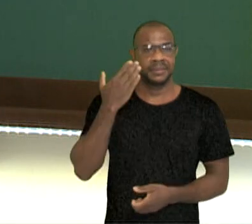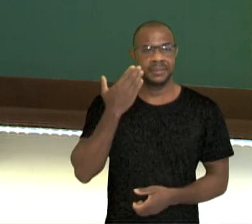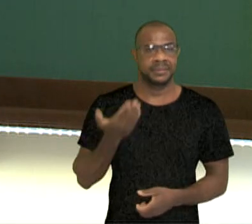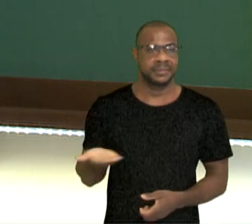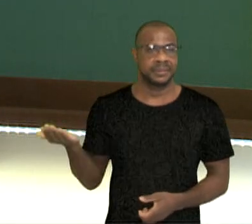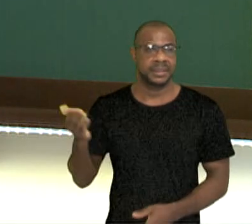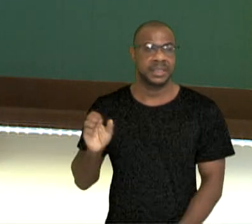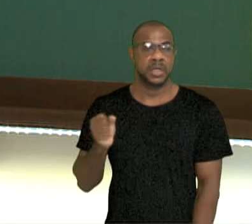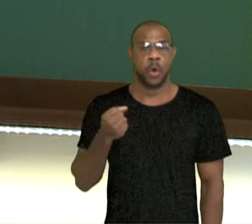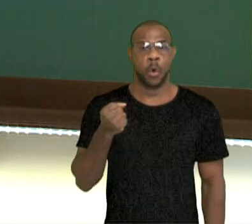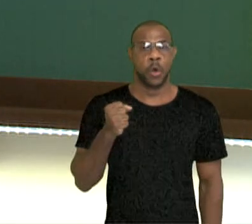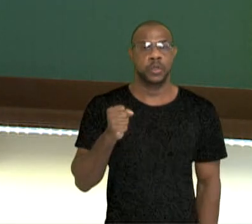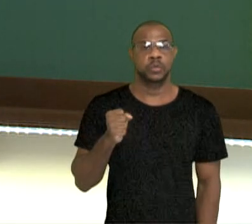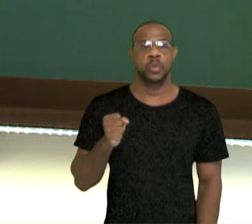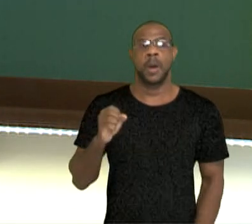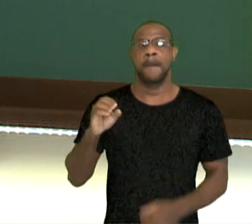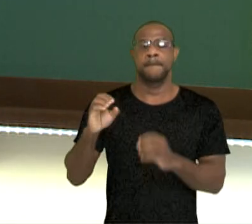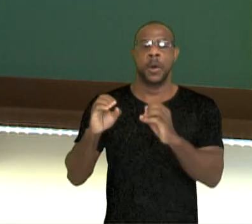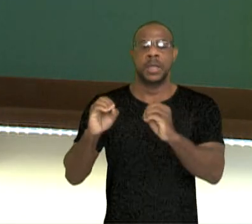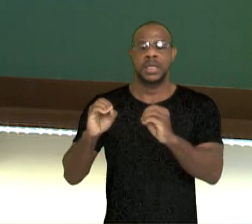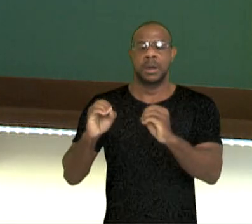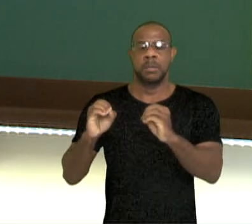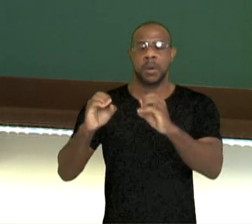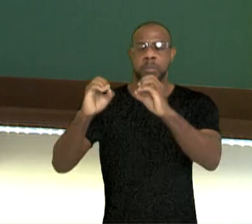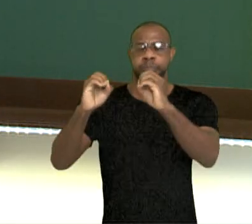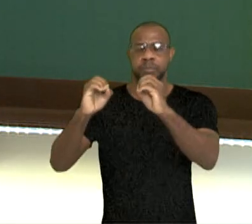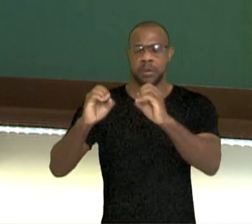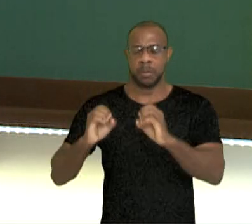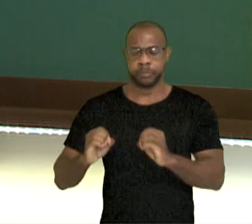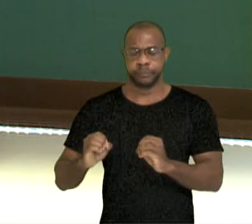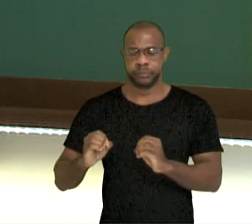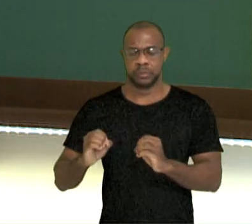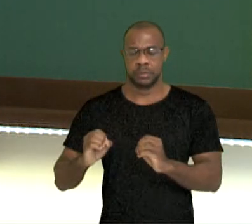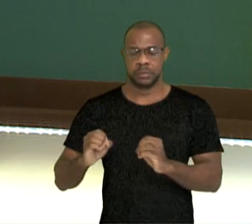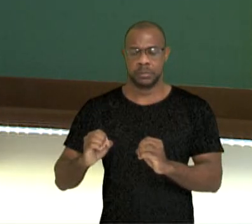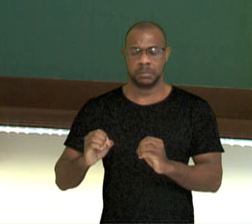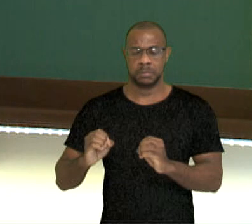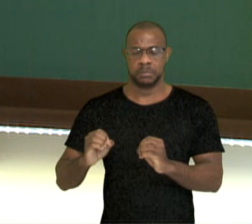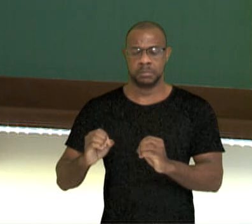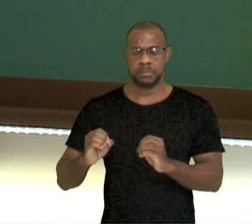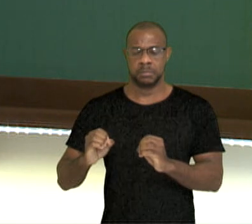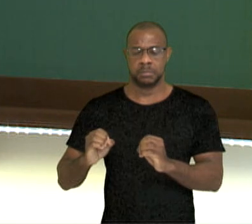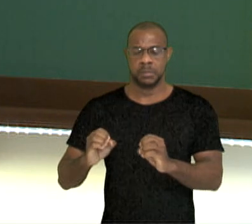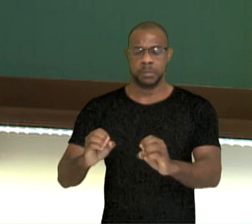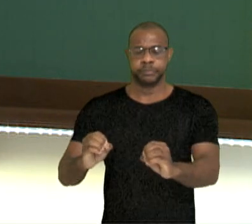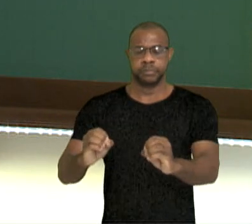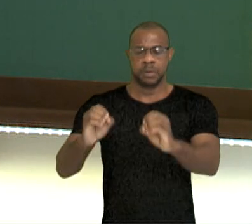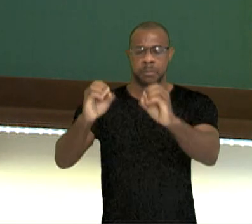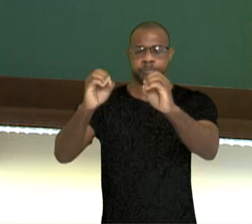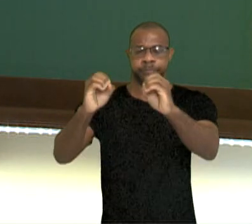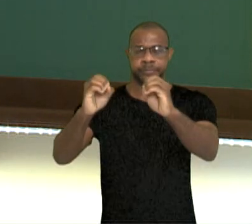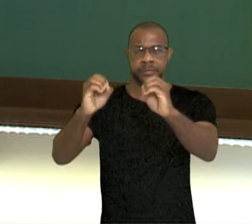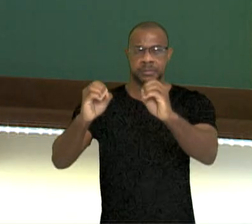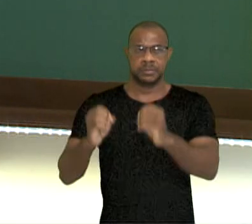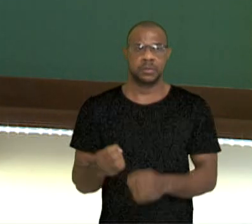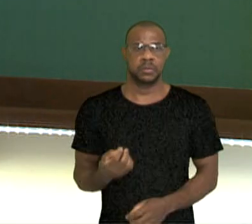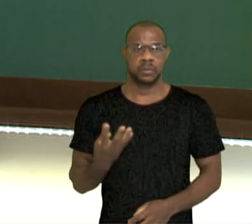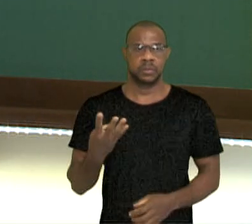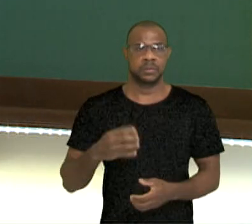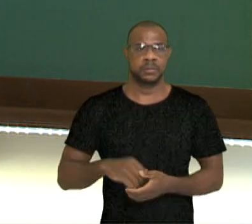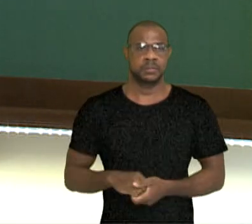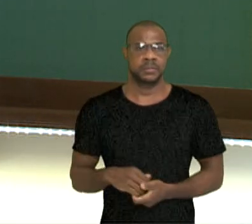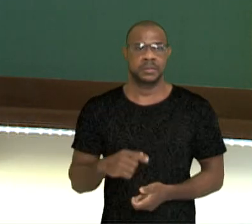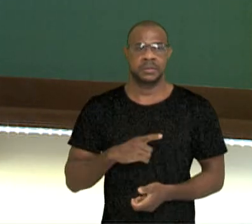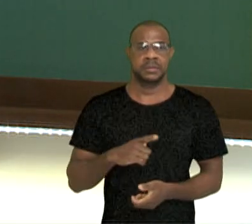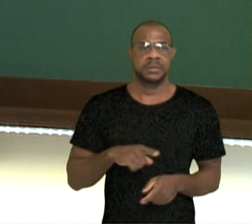embaixo, 4 aqui na vertical e mais 4 palitos lá em cima, que dão 12. E eu tenho